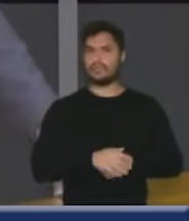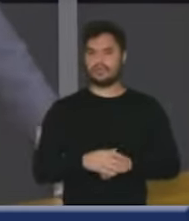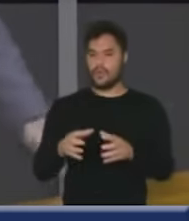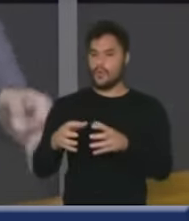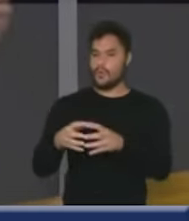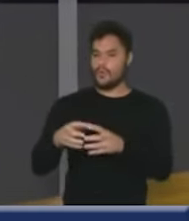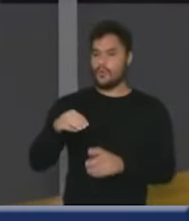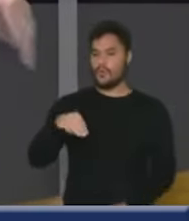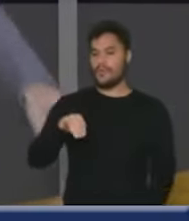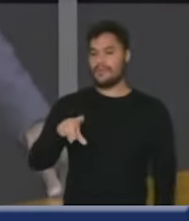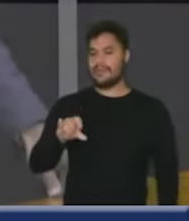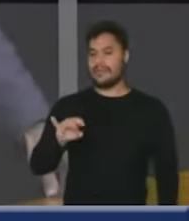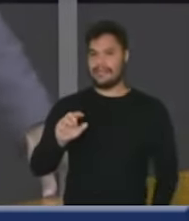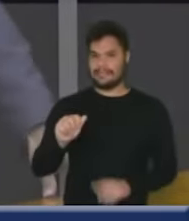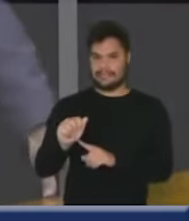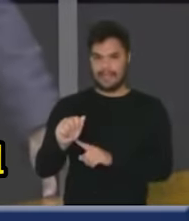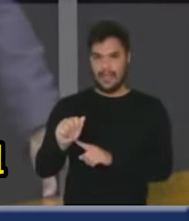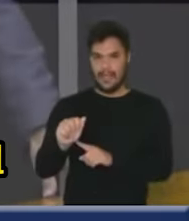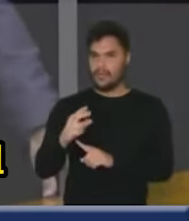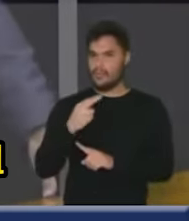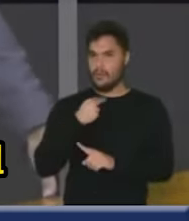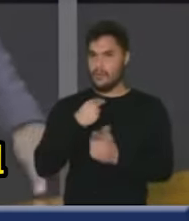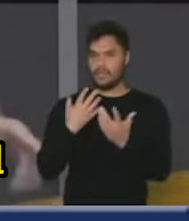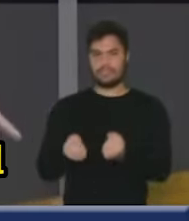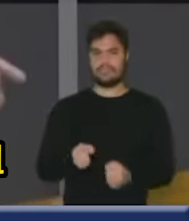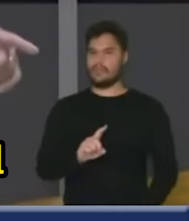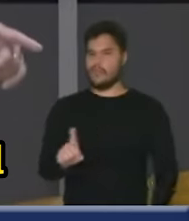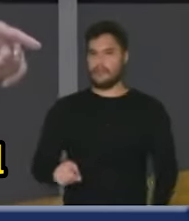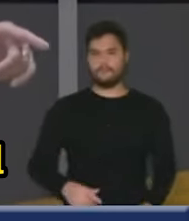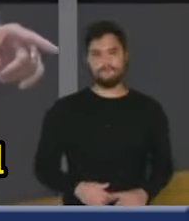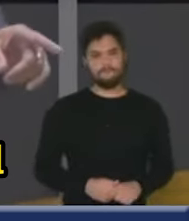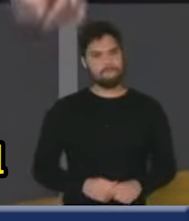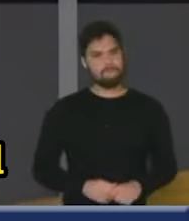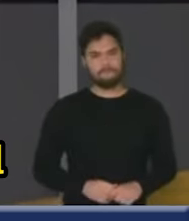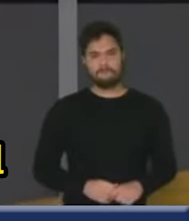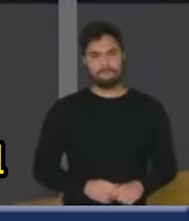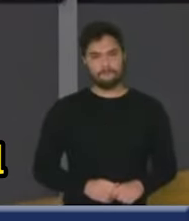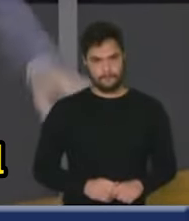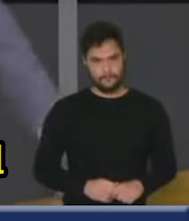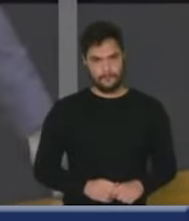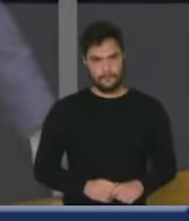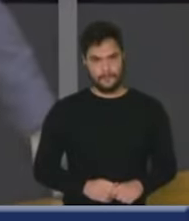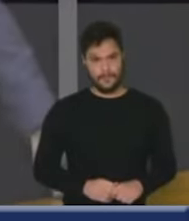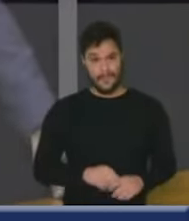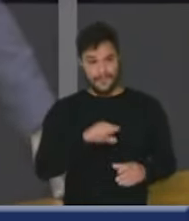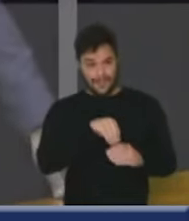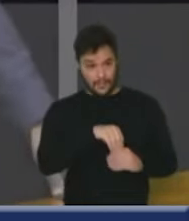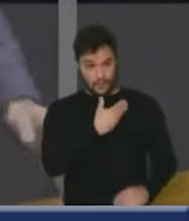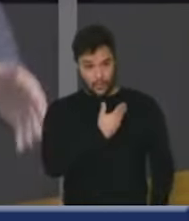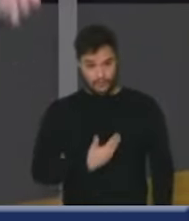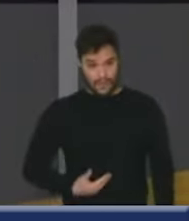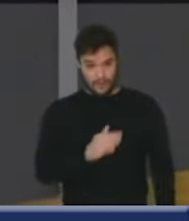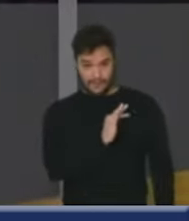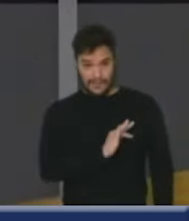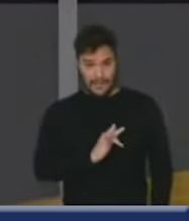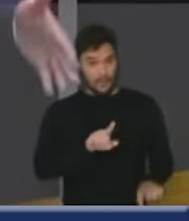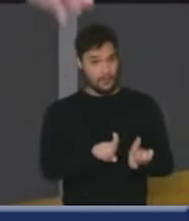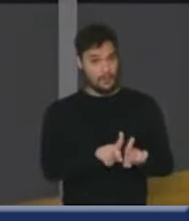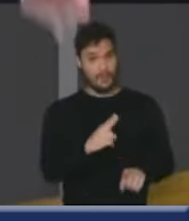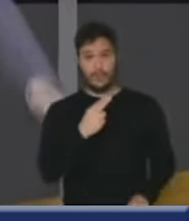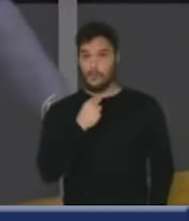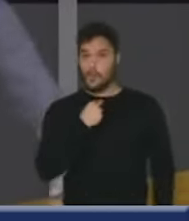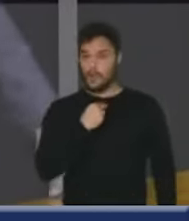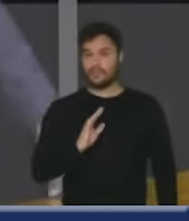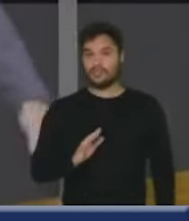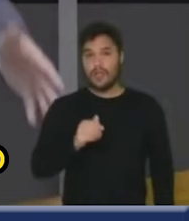não pode ser tolerada muito menos no governo federal alma